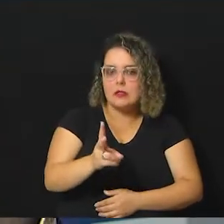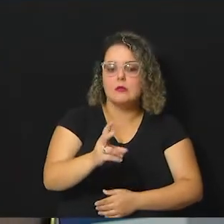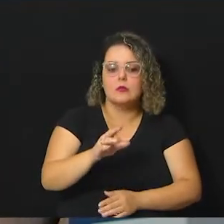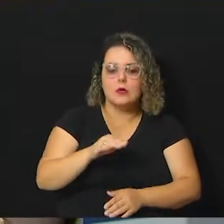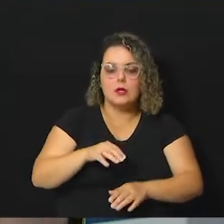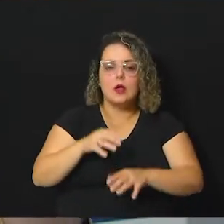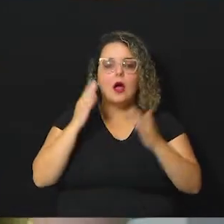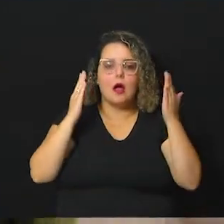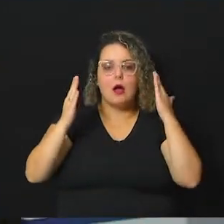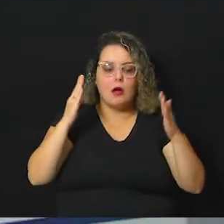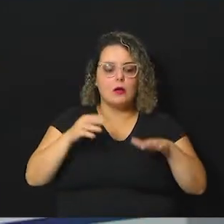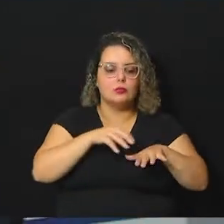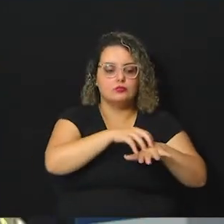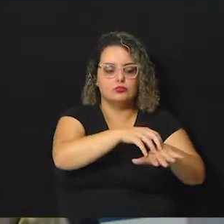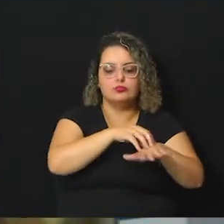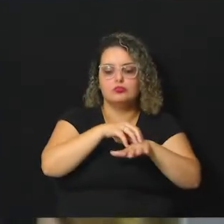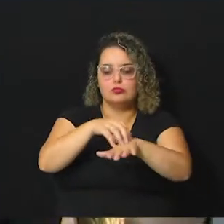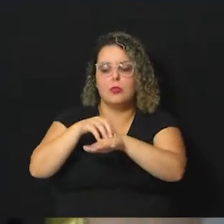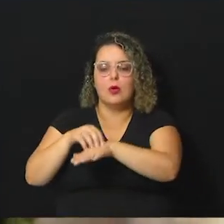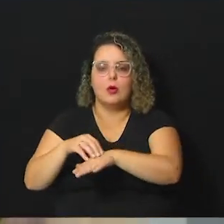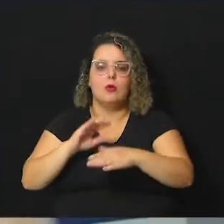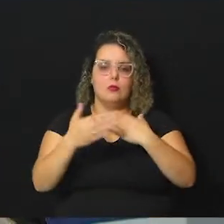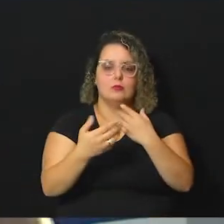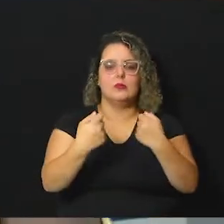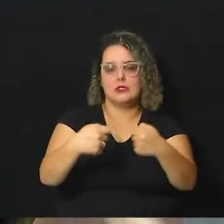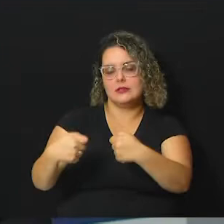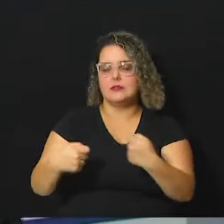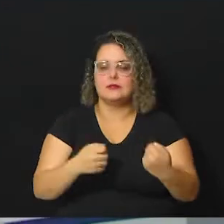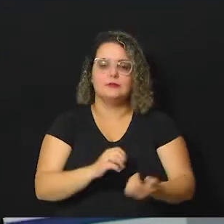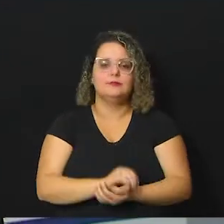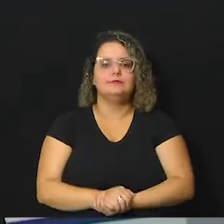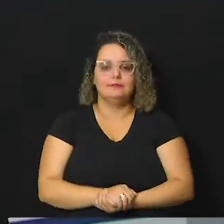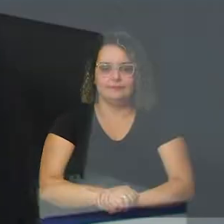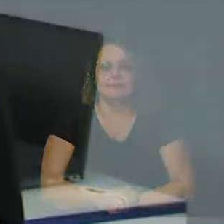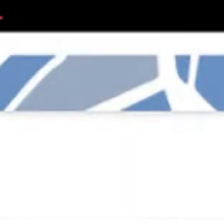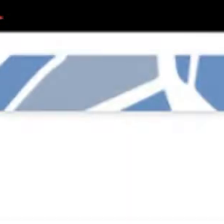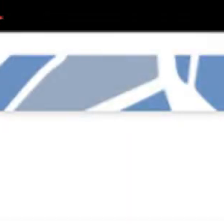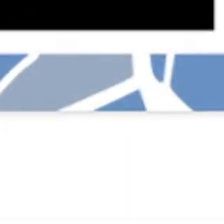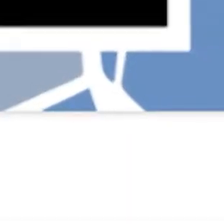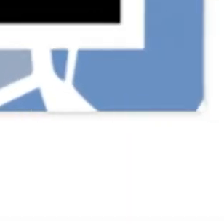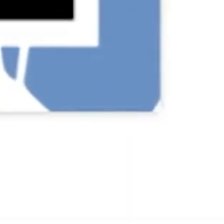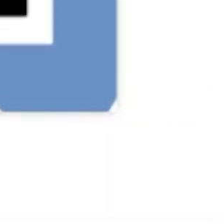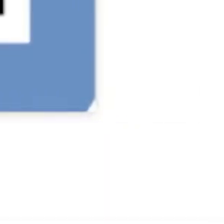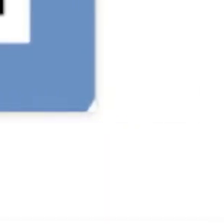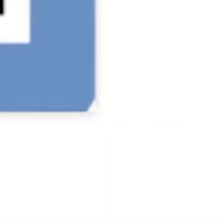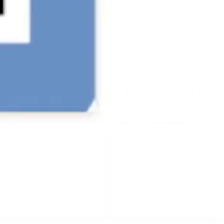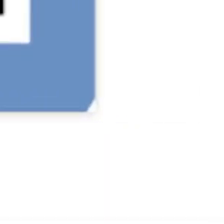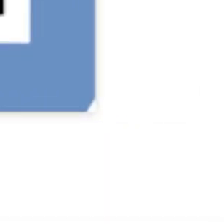E a intenção é todo semestre a gente mover a carreta para os bairros que mais precisam. Música.